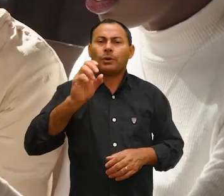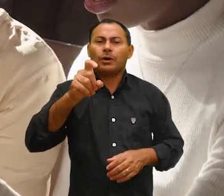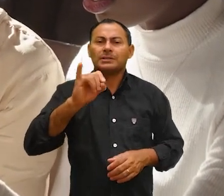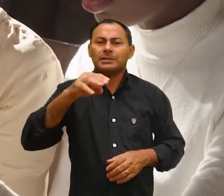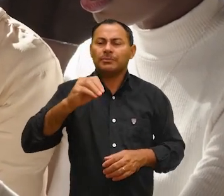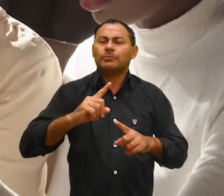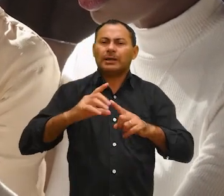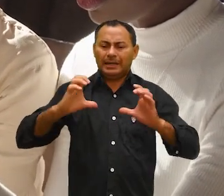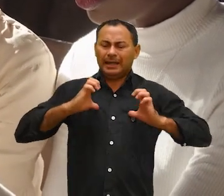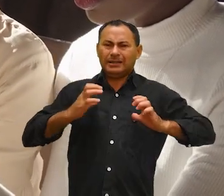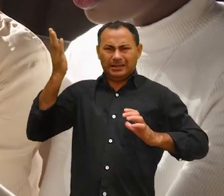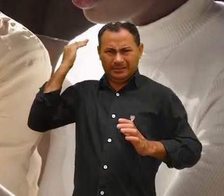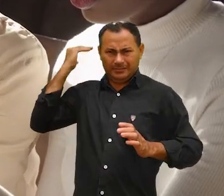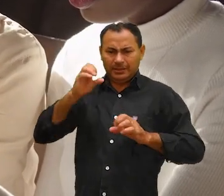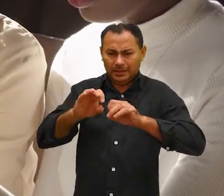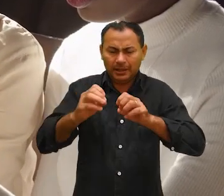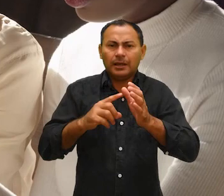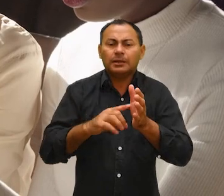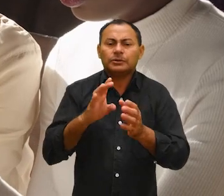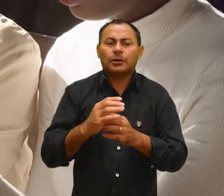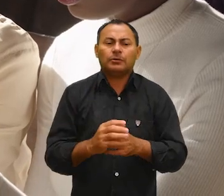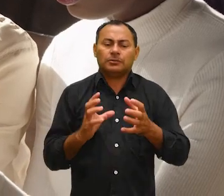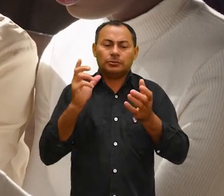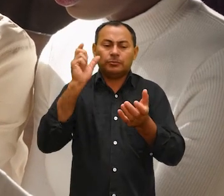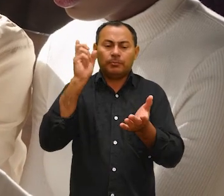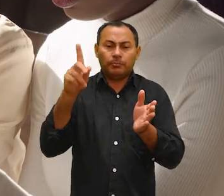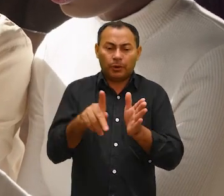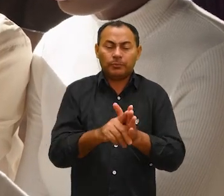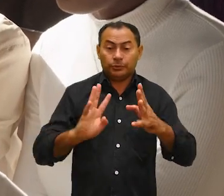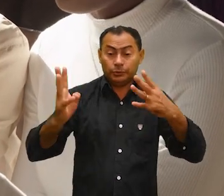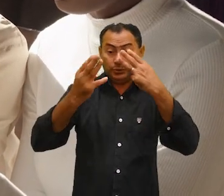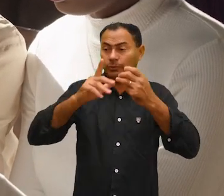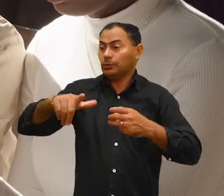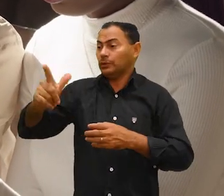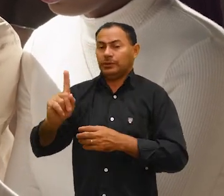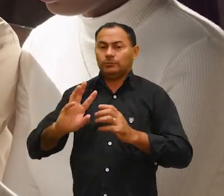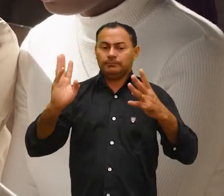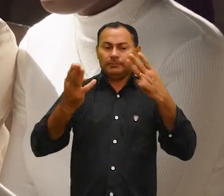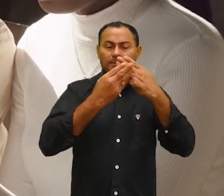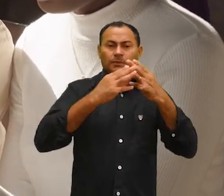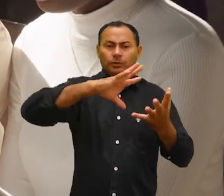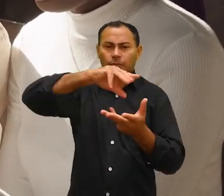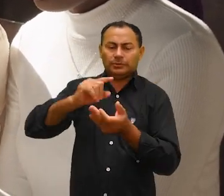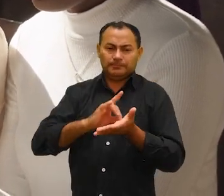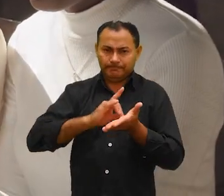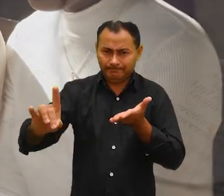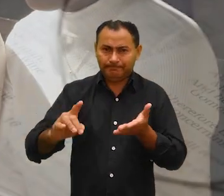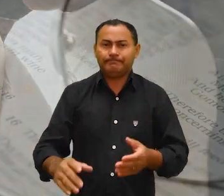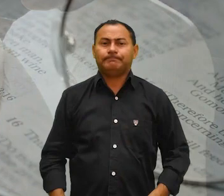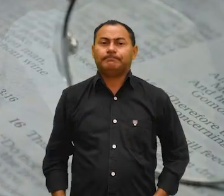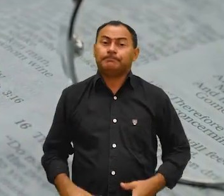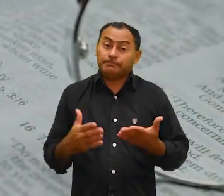porque a ética da época ensinava que o próximo era apenas o compatriota judeu e todo o resto não judeu do mundo era